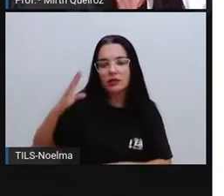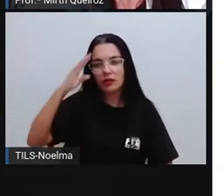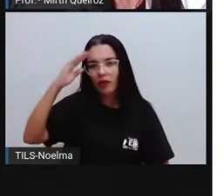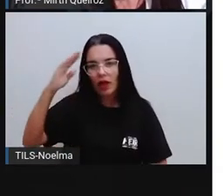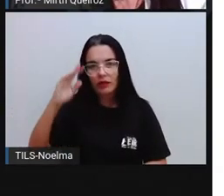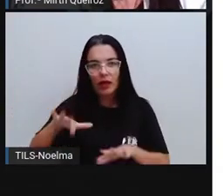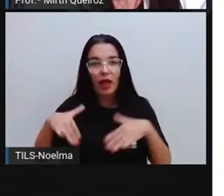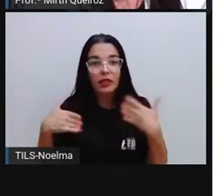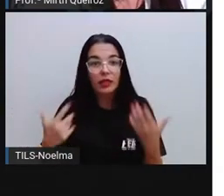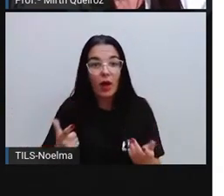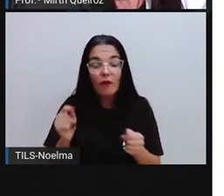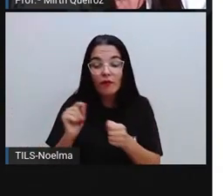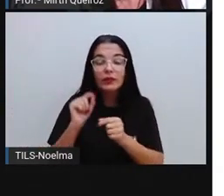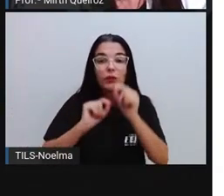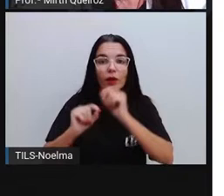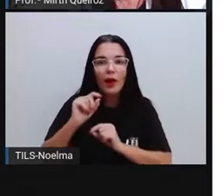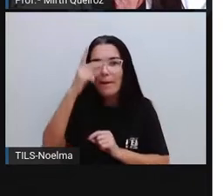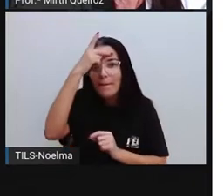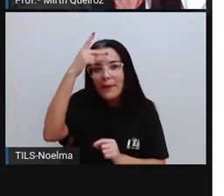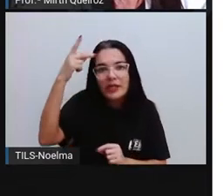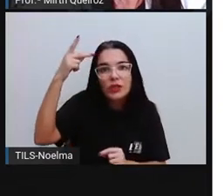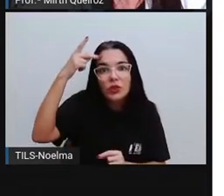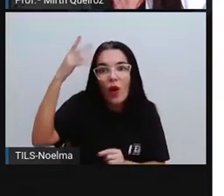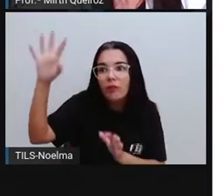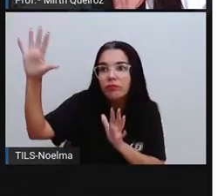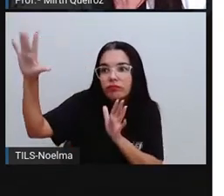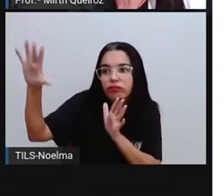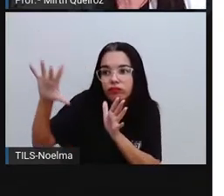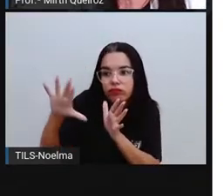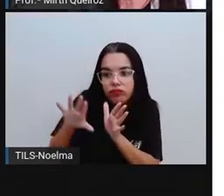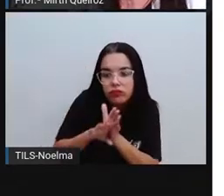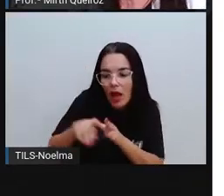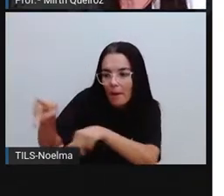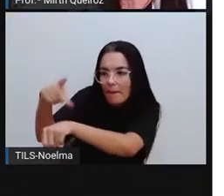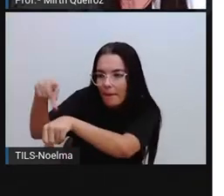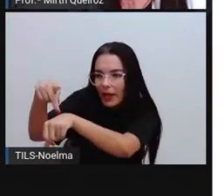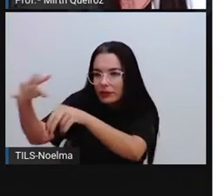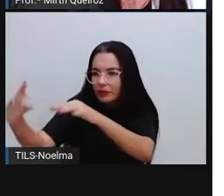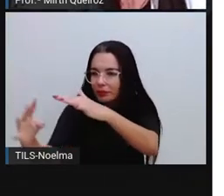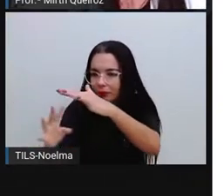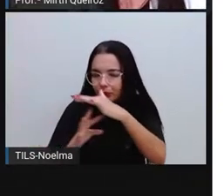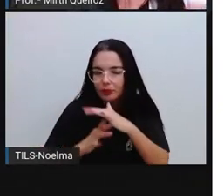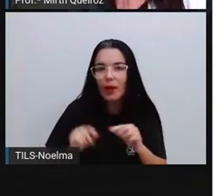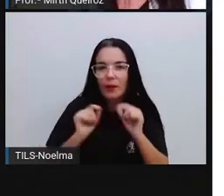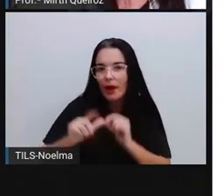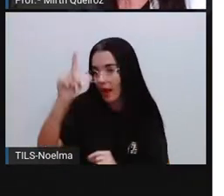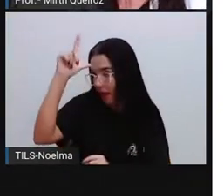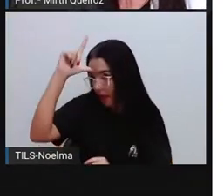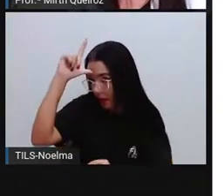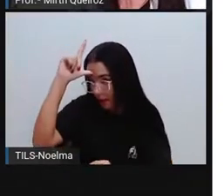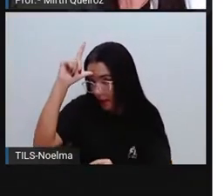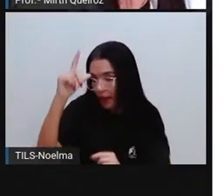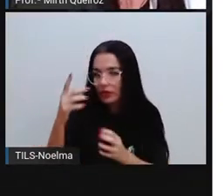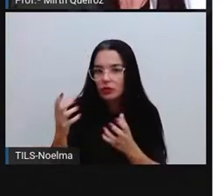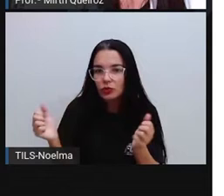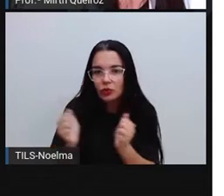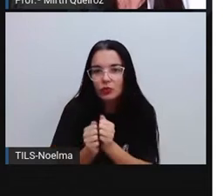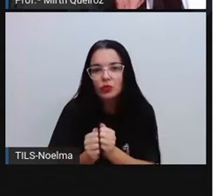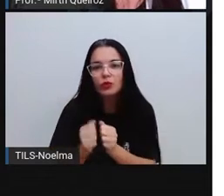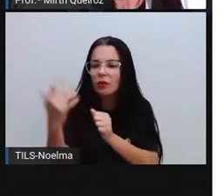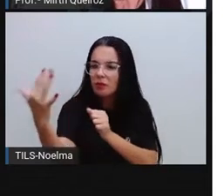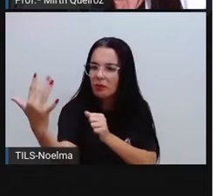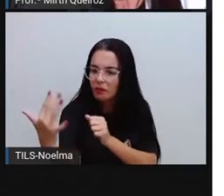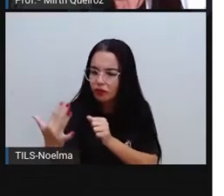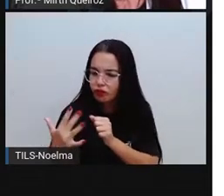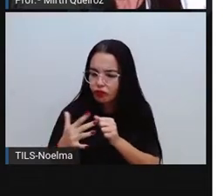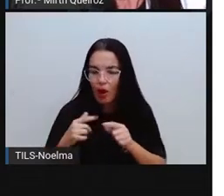Eles trouxeram os mercenários alemães que haviam lutado nas guerras napoleônicas para o Brasil, né? Uma vez que eles